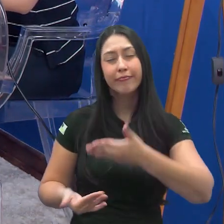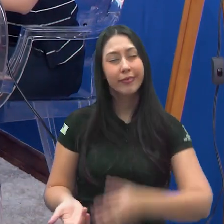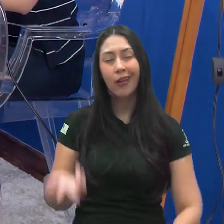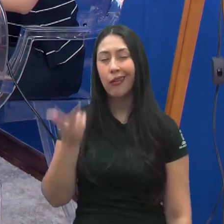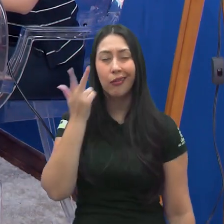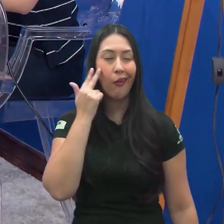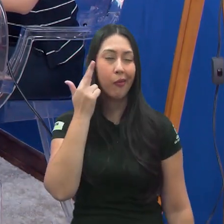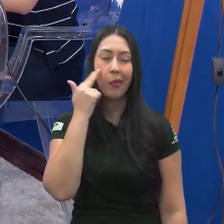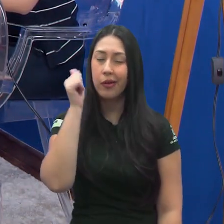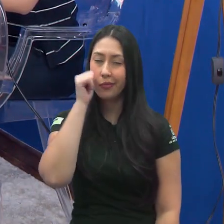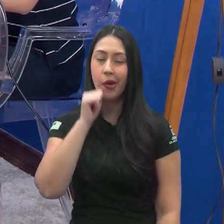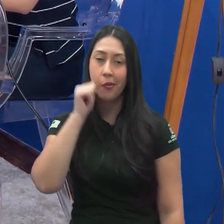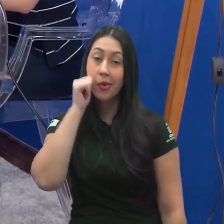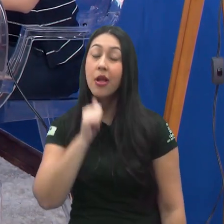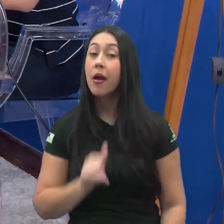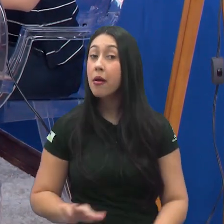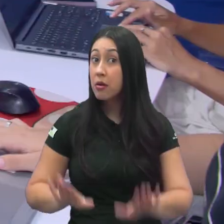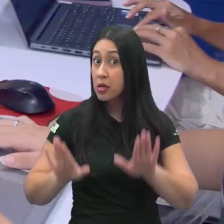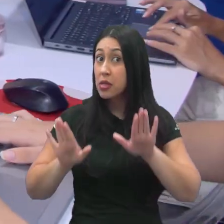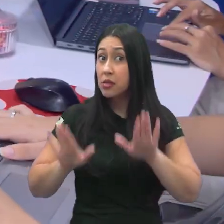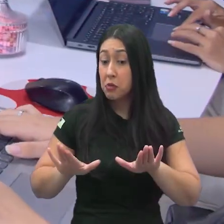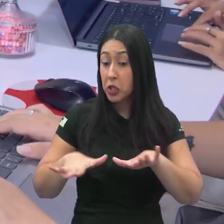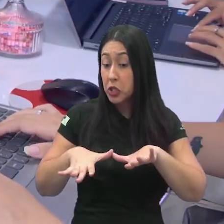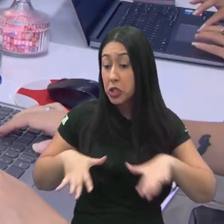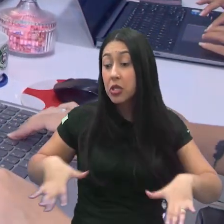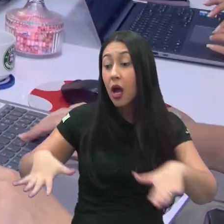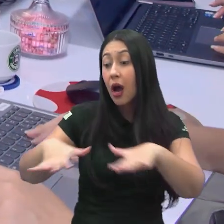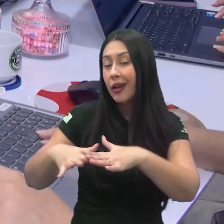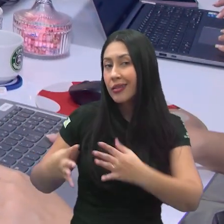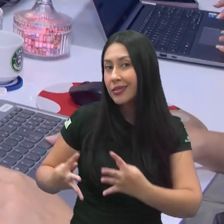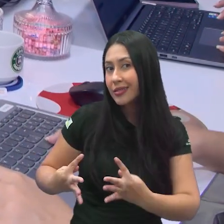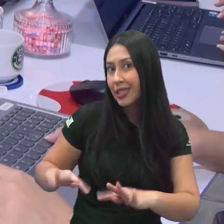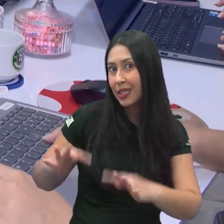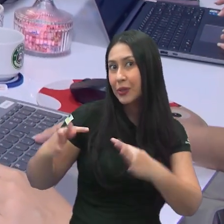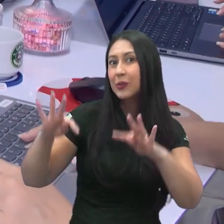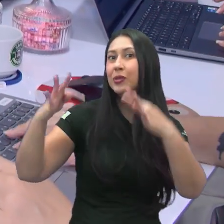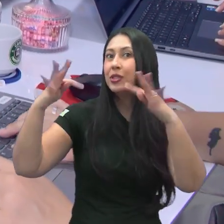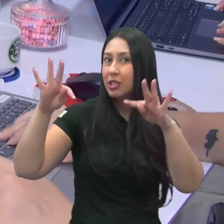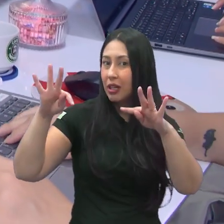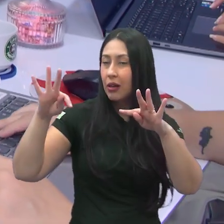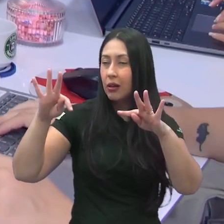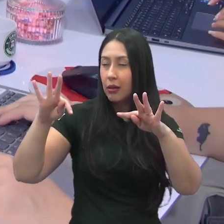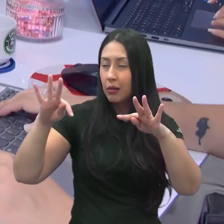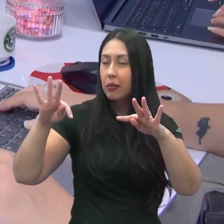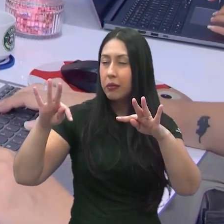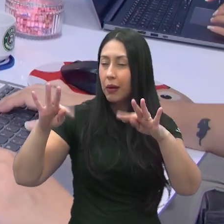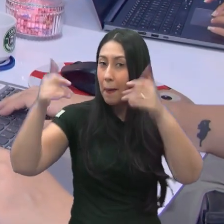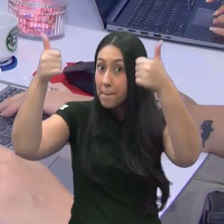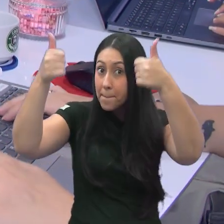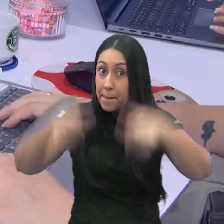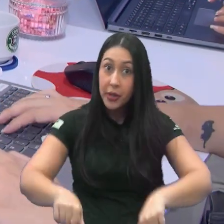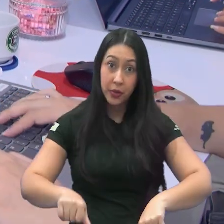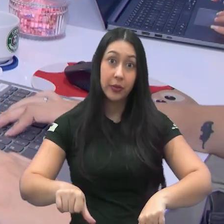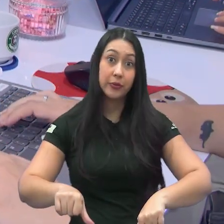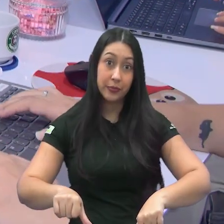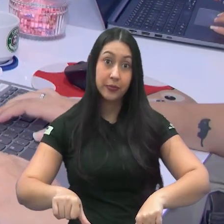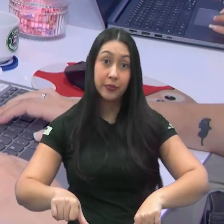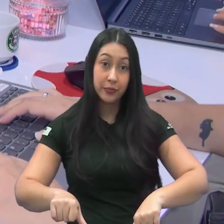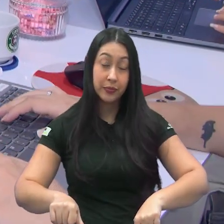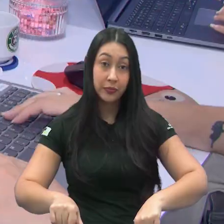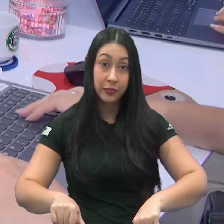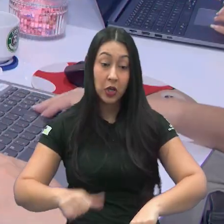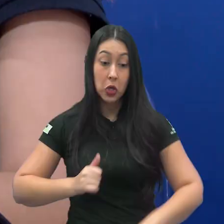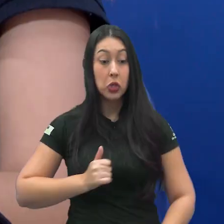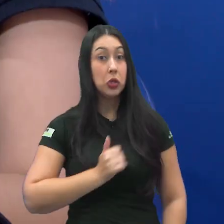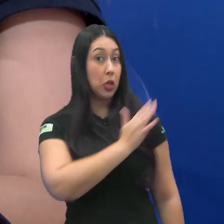é algo corriqueiro para as mulheres. Mas, quando falamos do setor da tecnologia, essa realidade se agrava